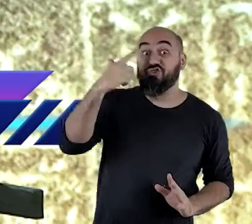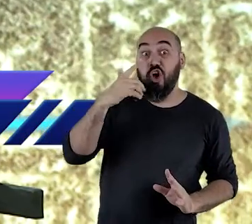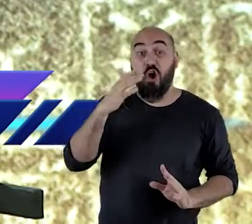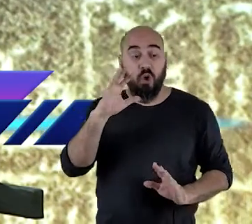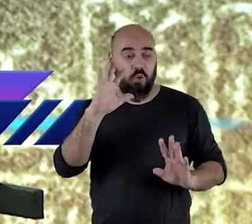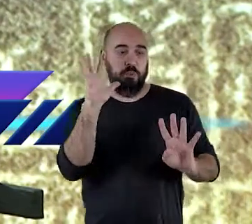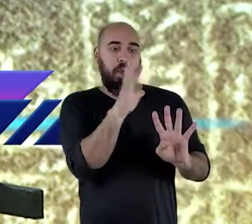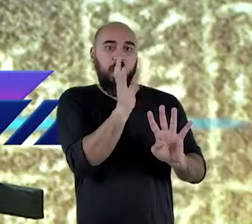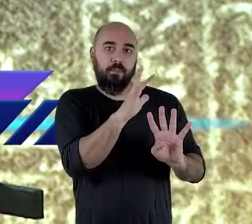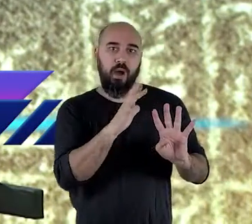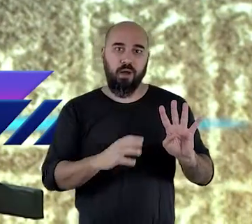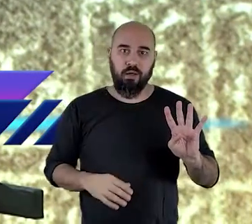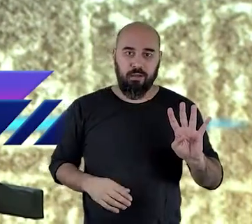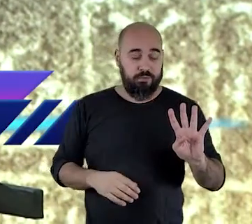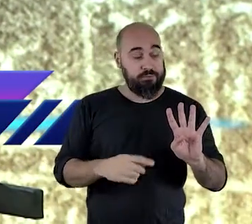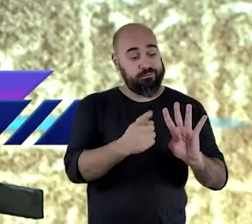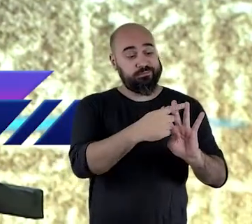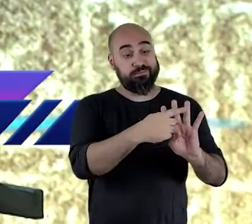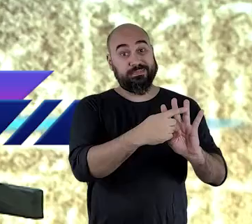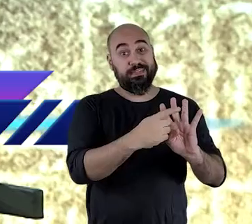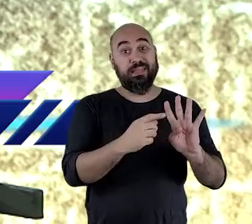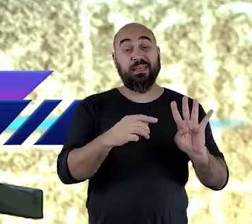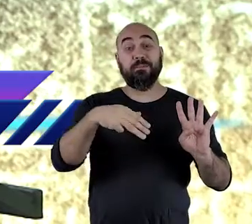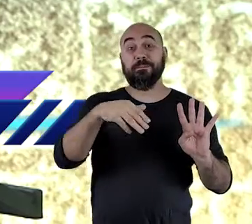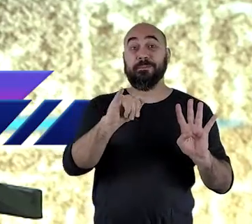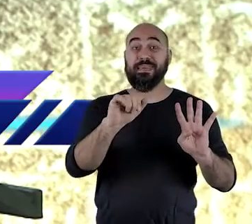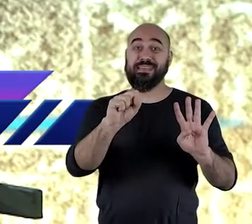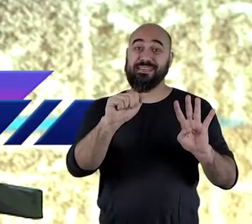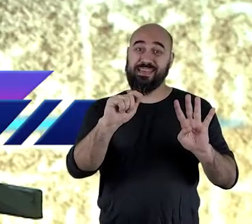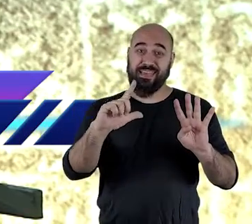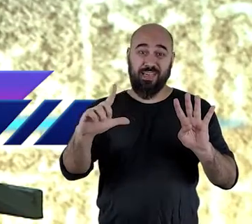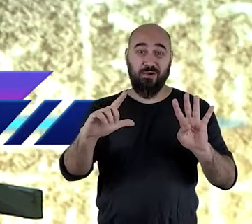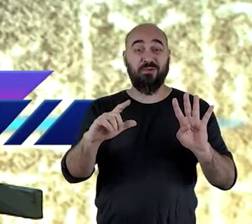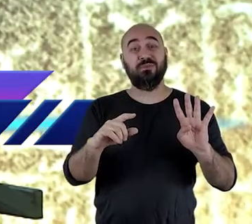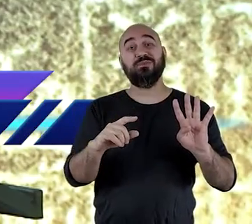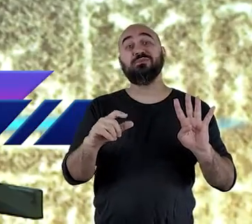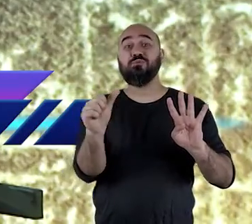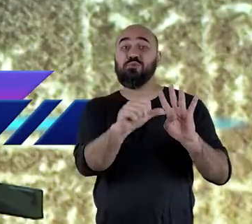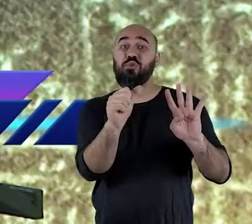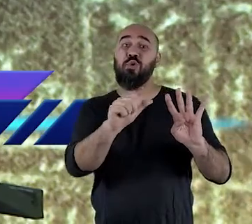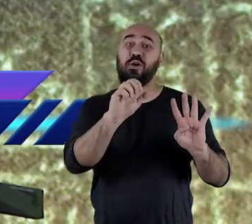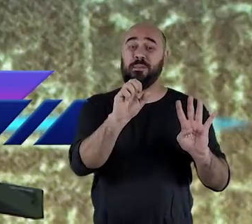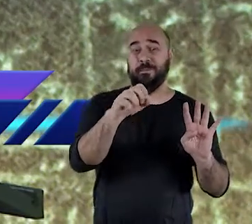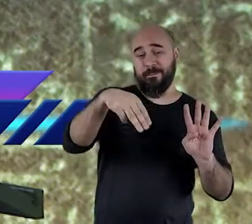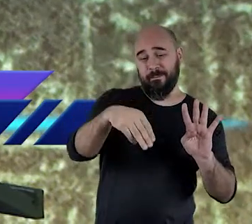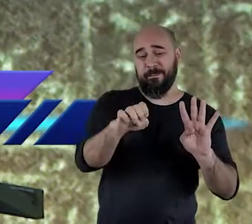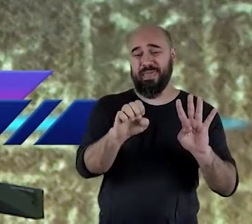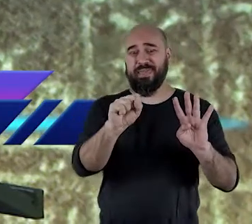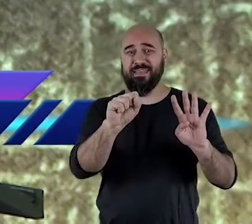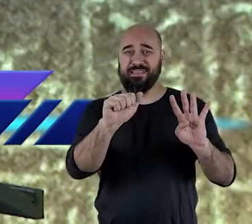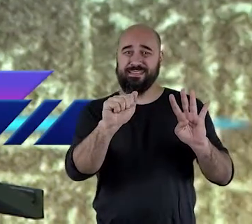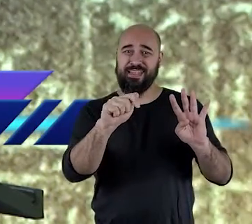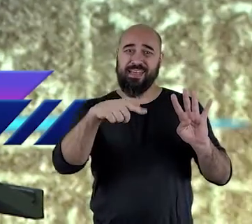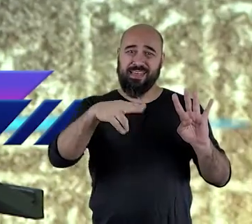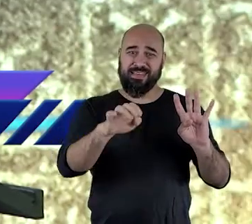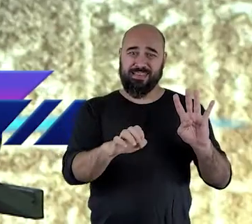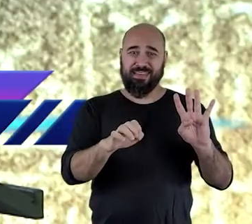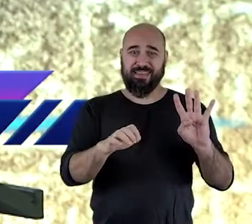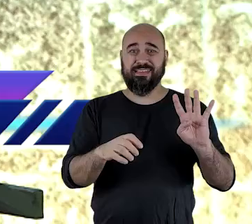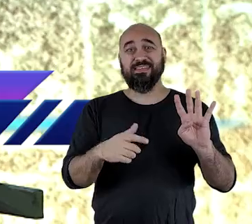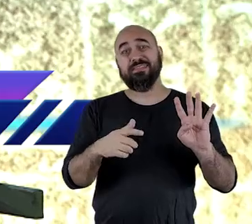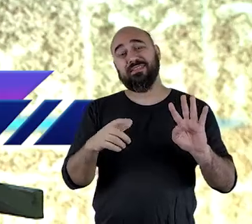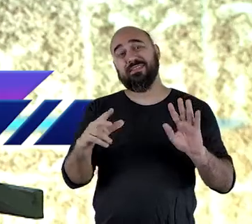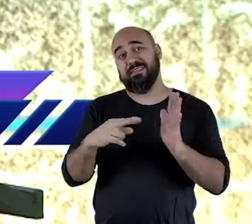ser semelhante a Deus, e passou a ser chamado de Mesaque, que significa o servo da deusa